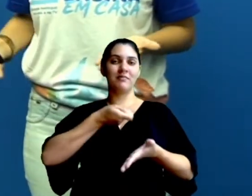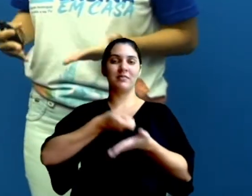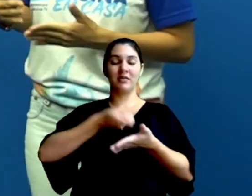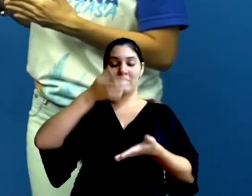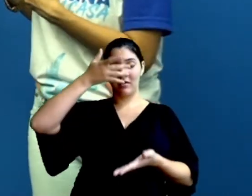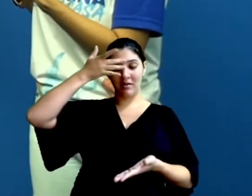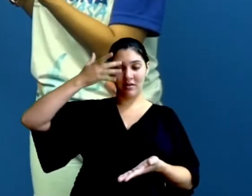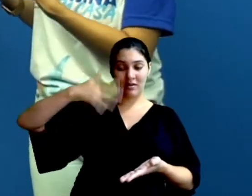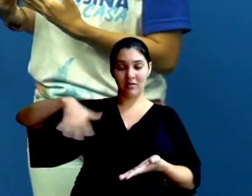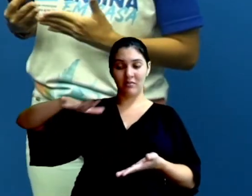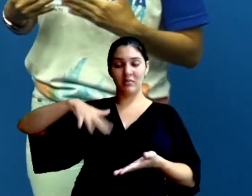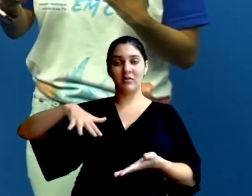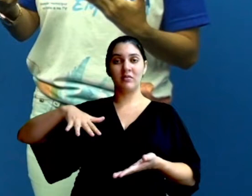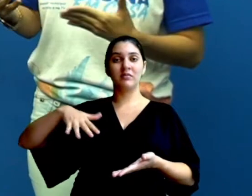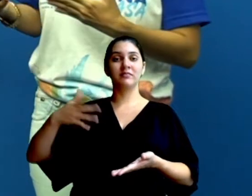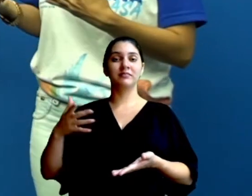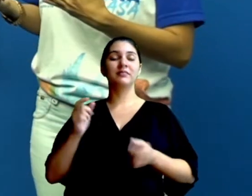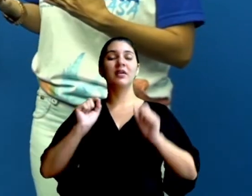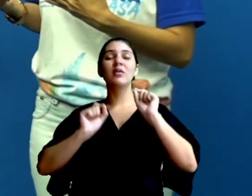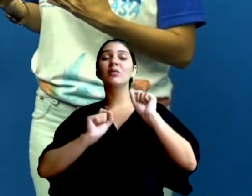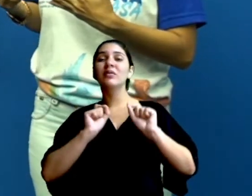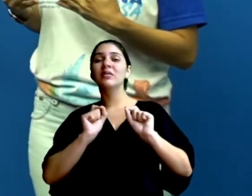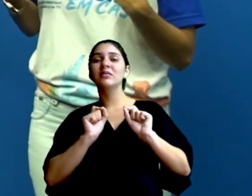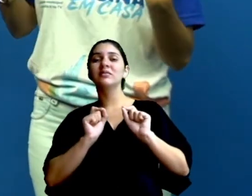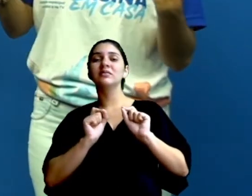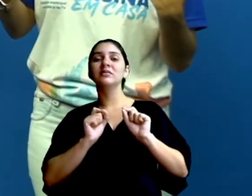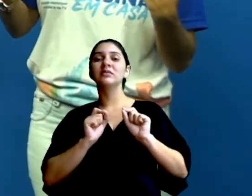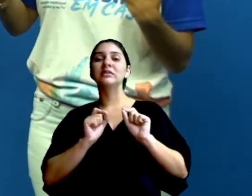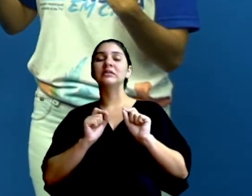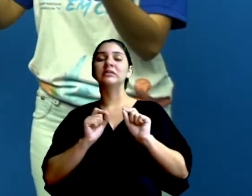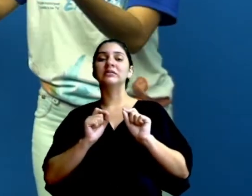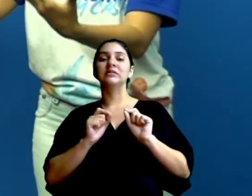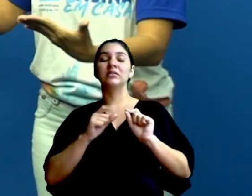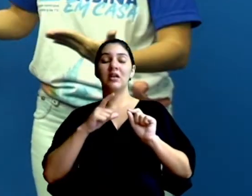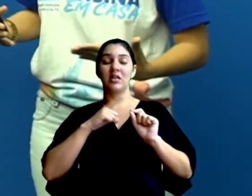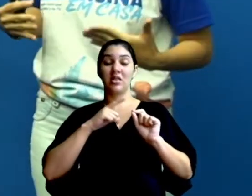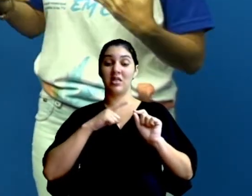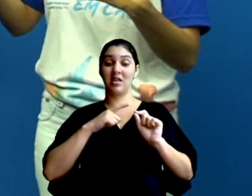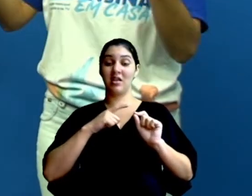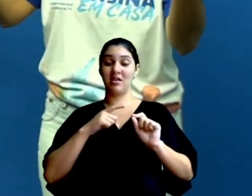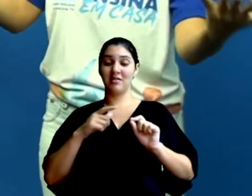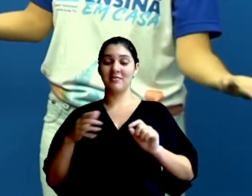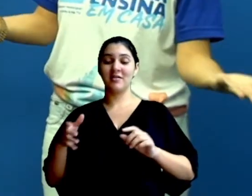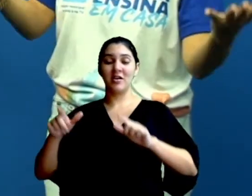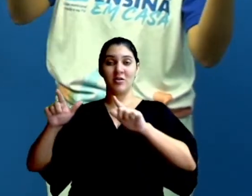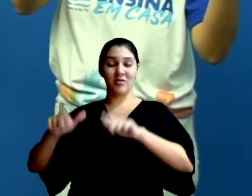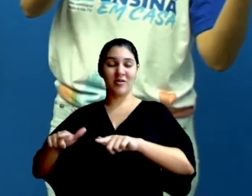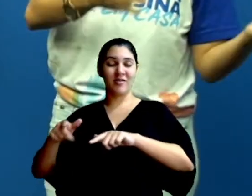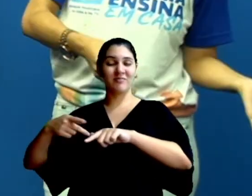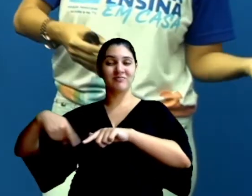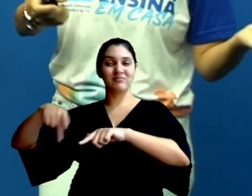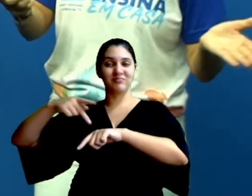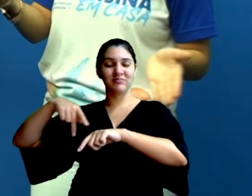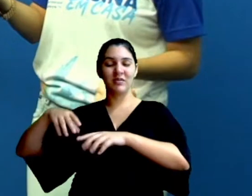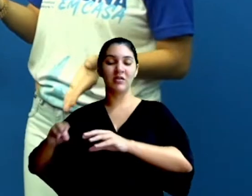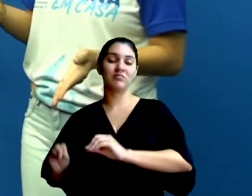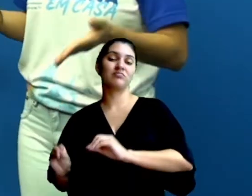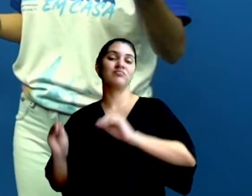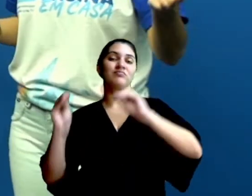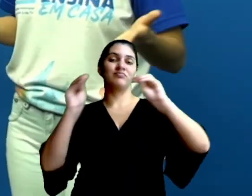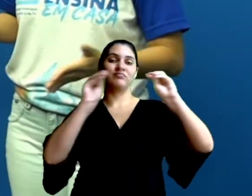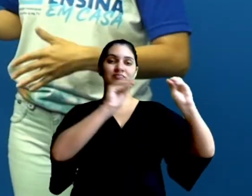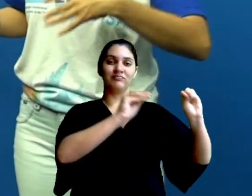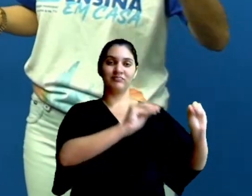indivíduos a estabelecerem um grau, um fluxo migratório de deslocamento do seu